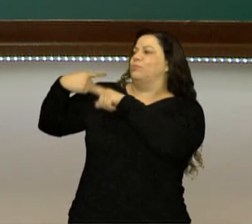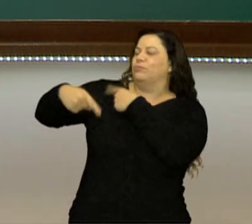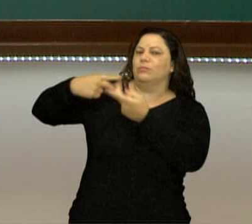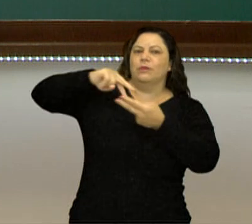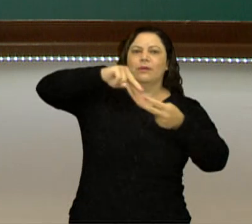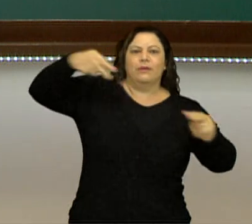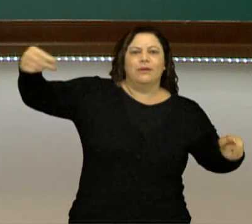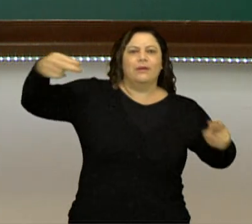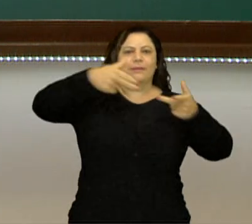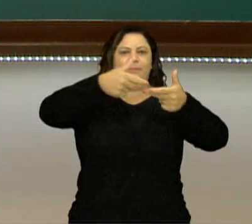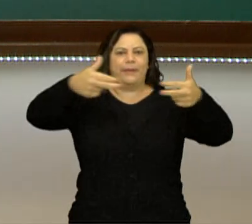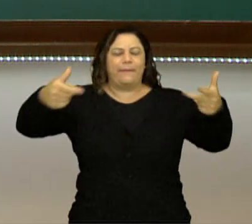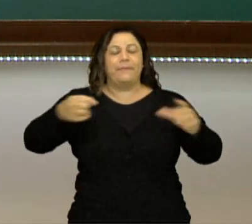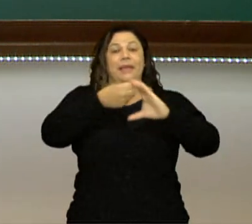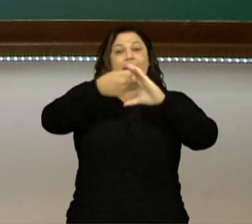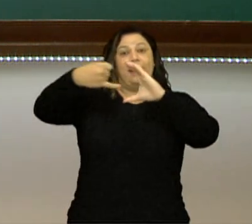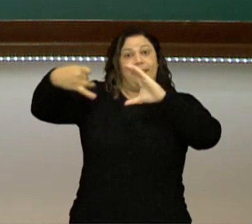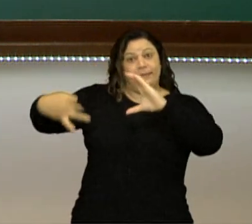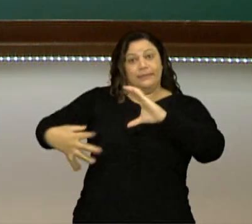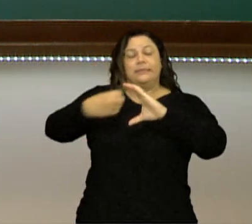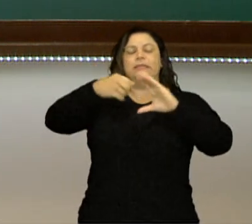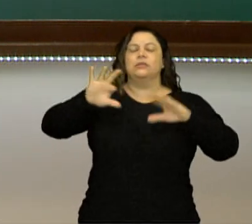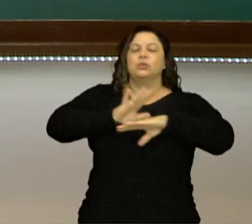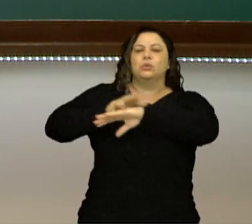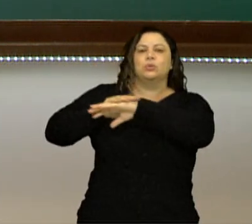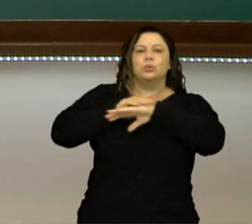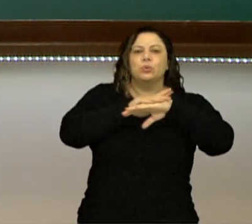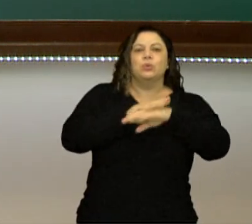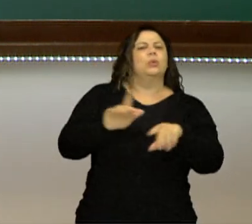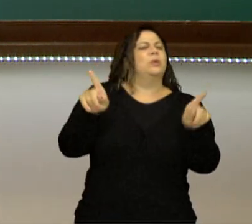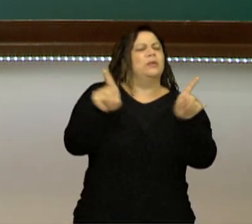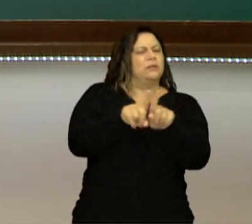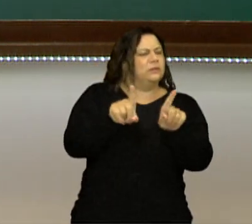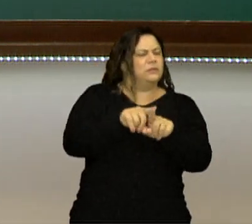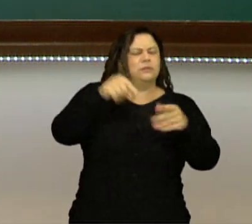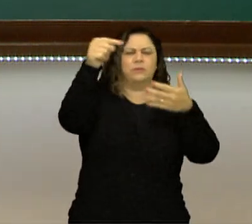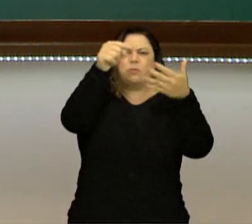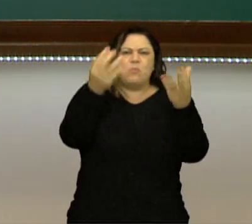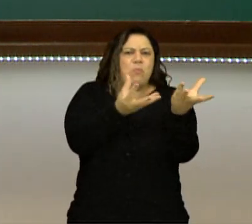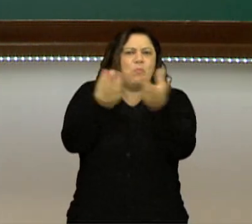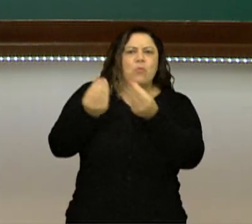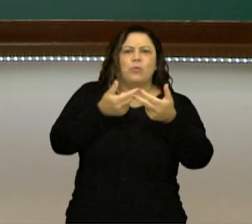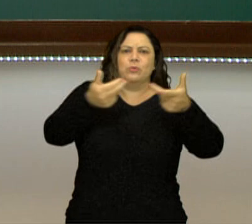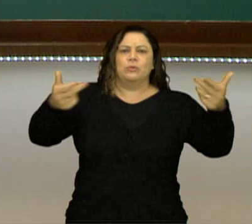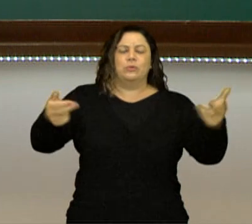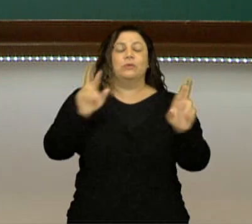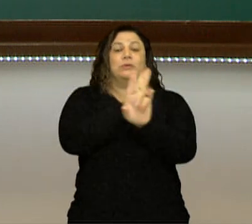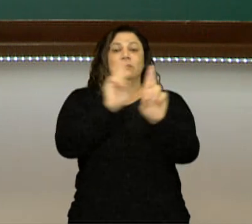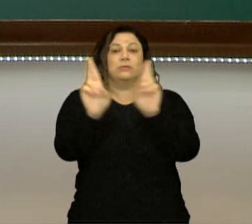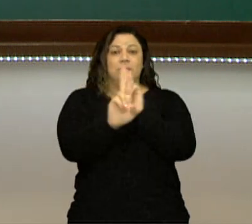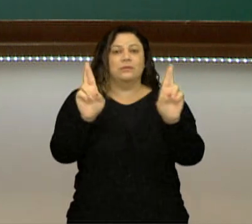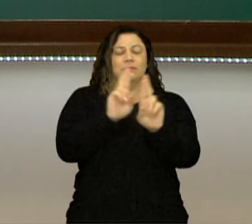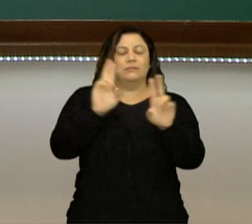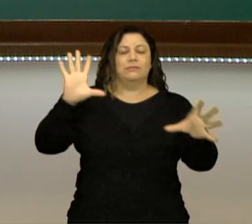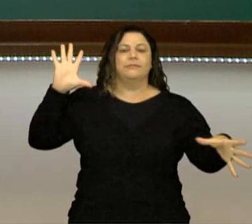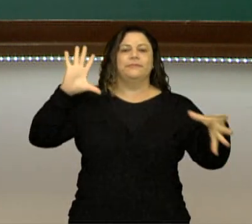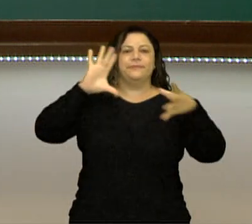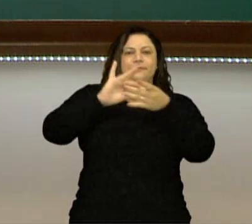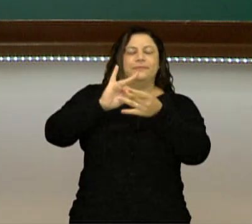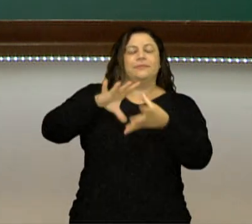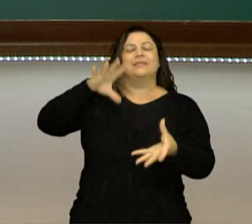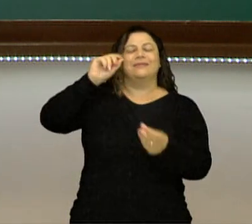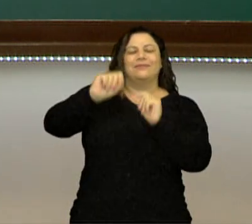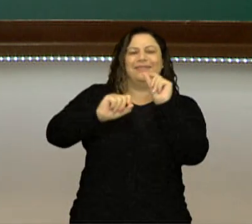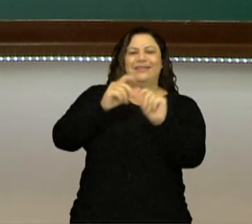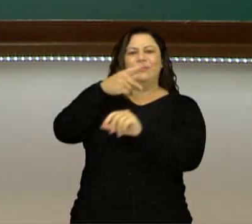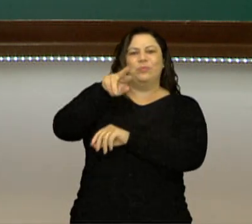das nossas características, de doenças, enfim, um monte de coisa. Tudo relacionado à chamada síntese proteica. Então, o objetivo